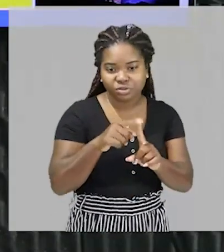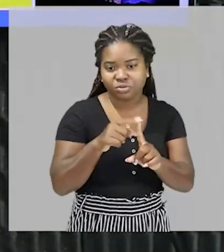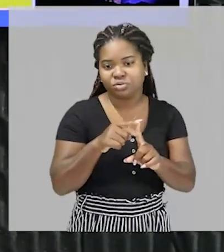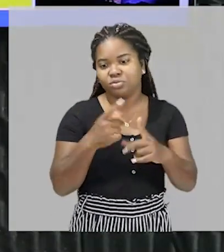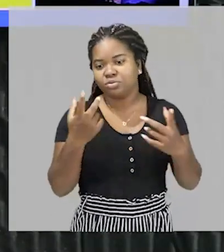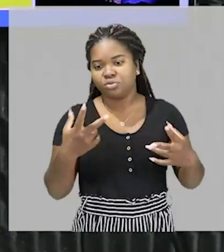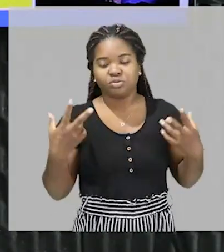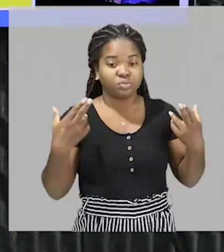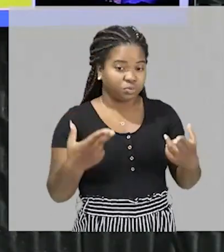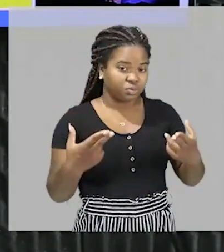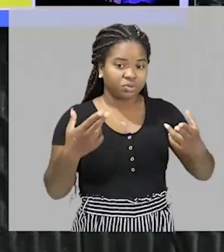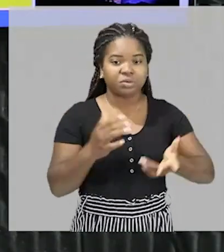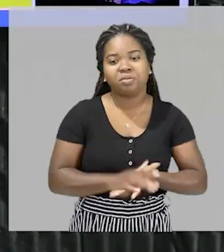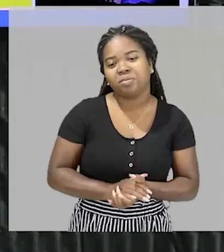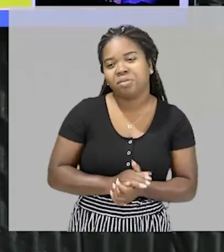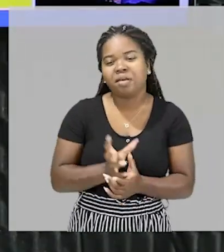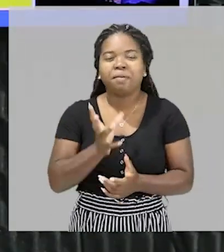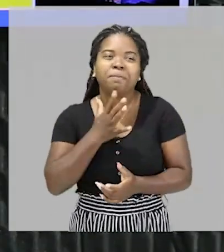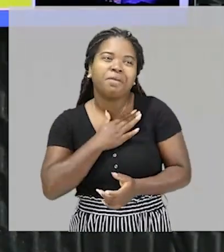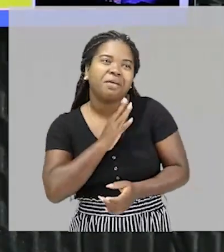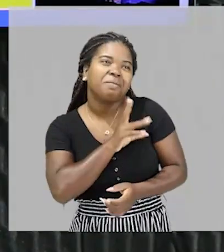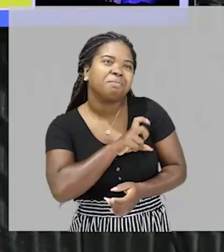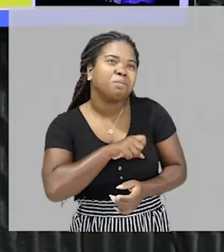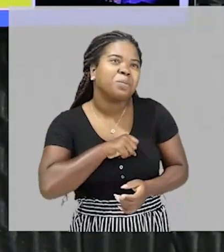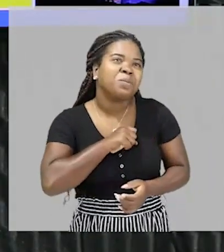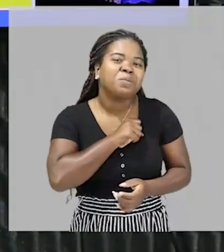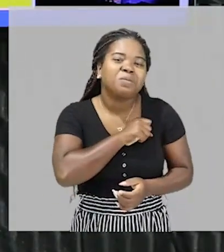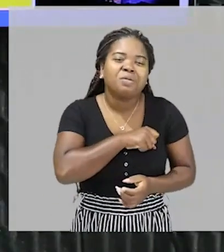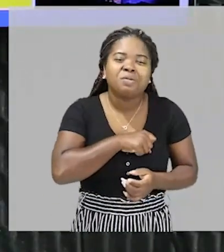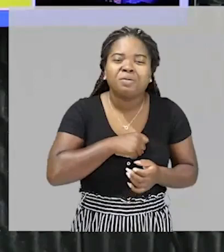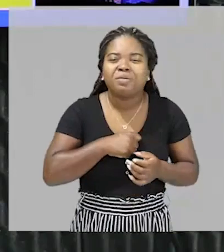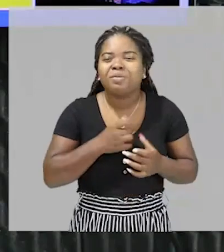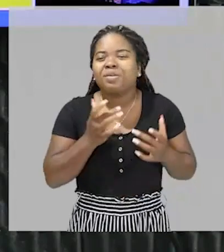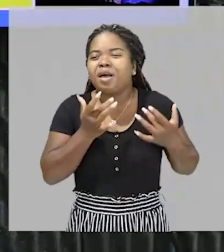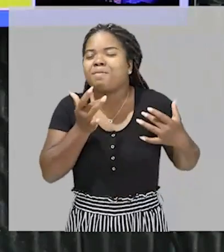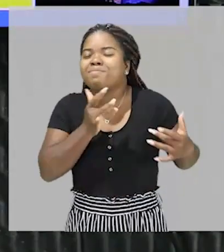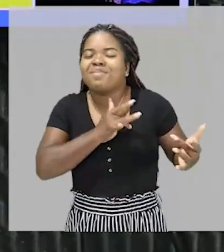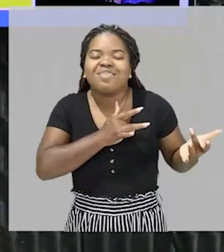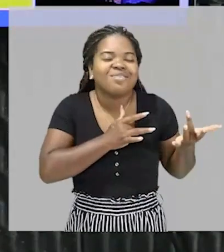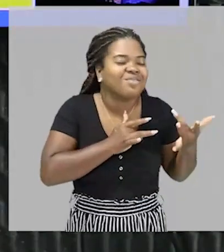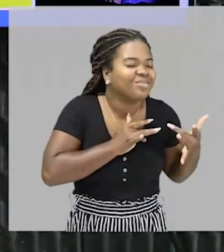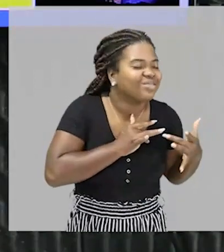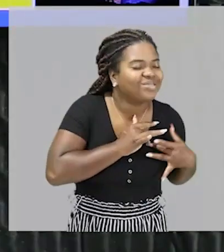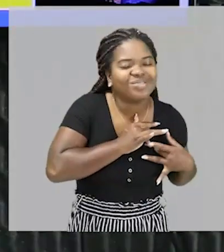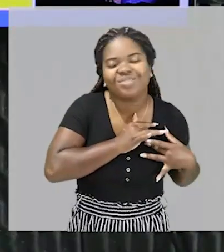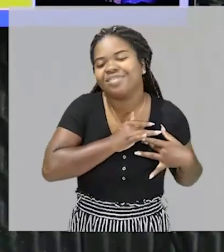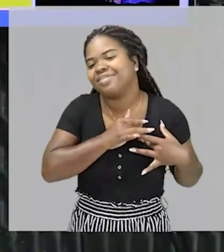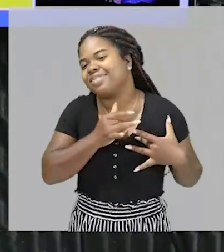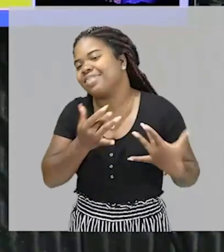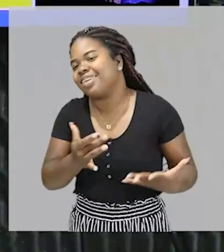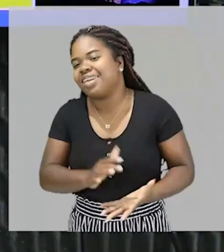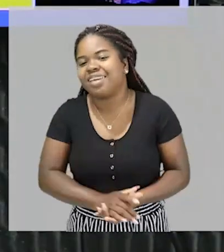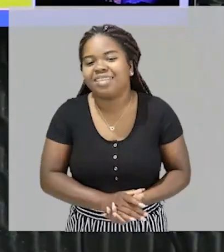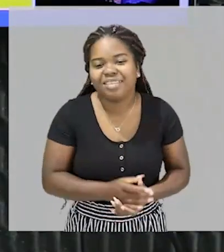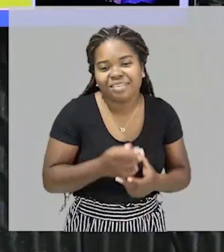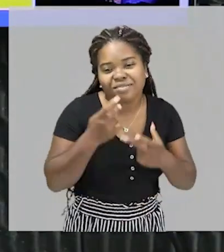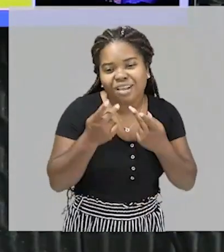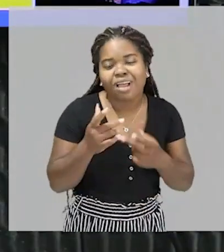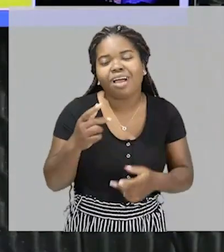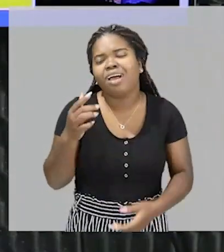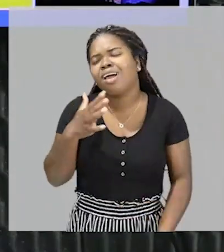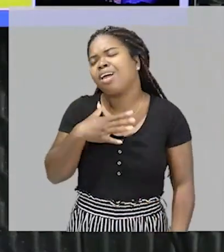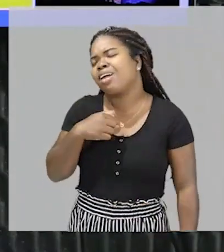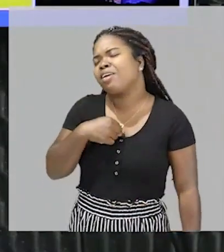casos de casais, né? Ou de uma forma apaixonada, e cria um personagem para dizer, oh, eu